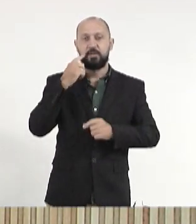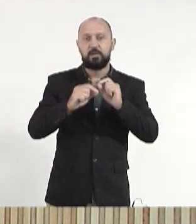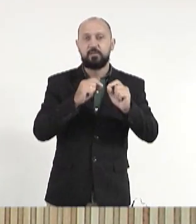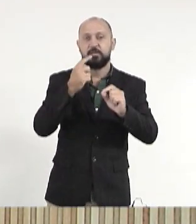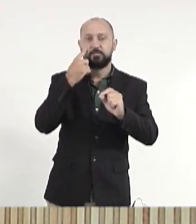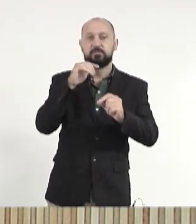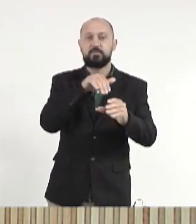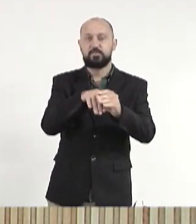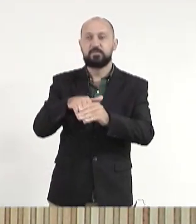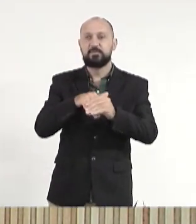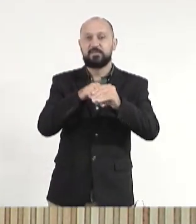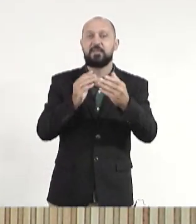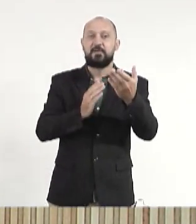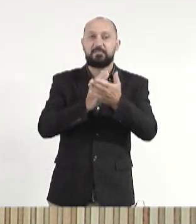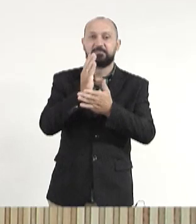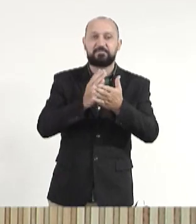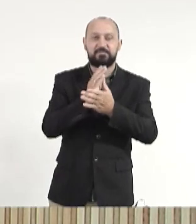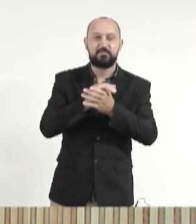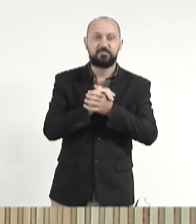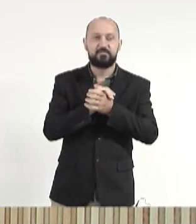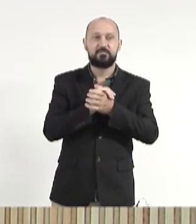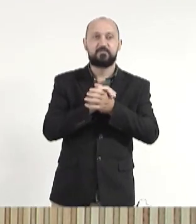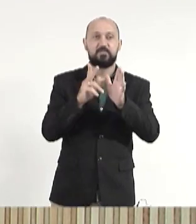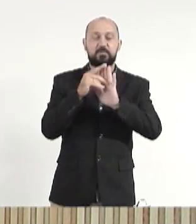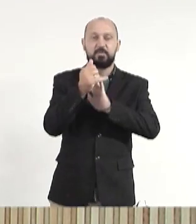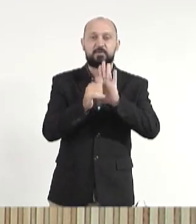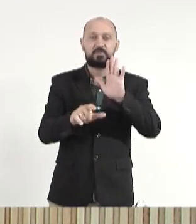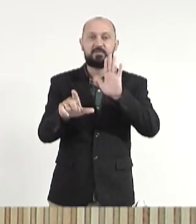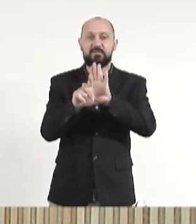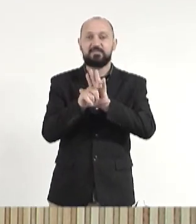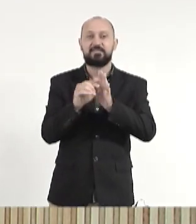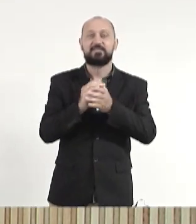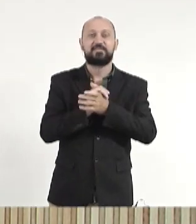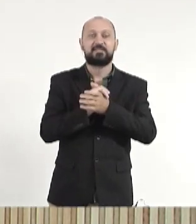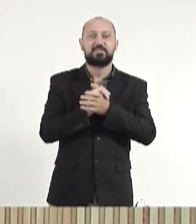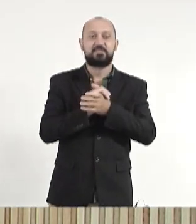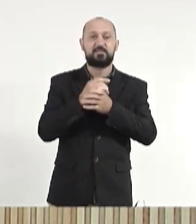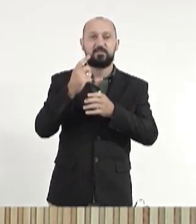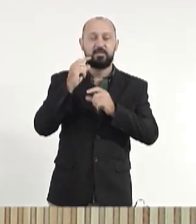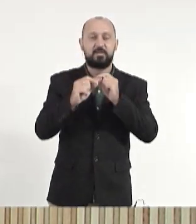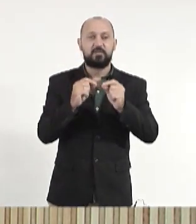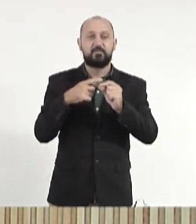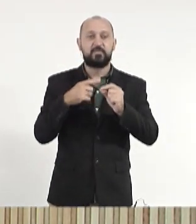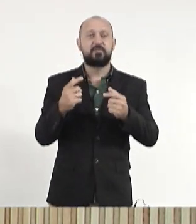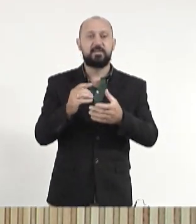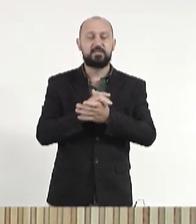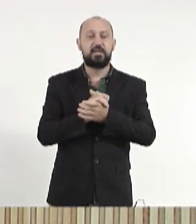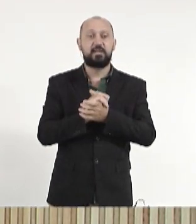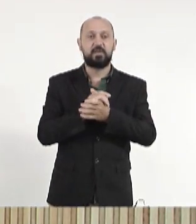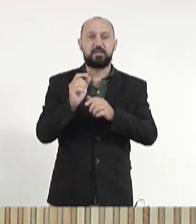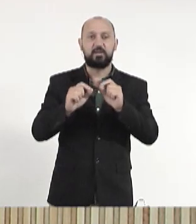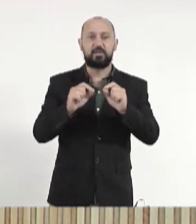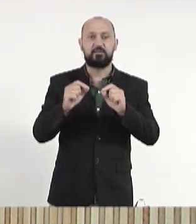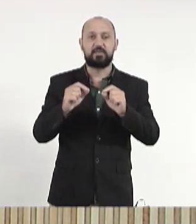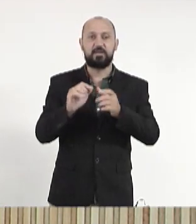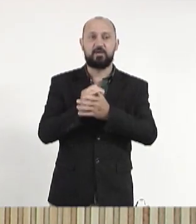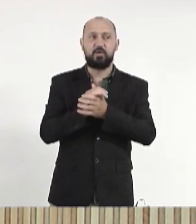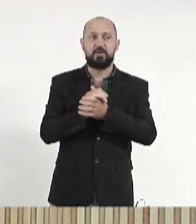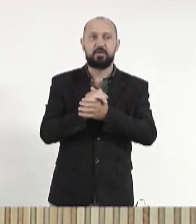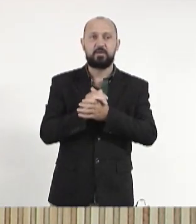votado também e aprovado pelos deputados estaduais, projeto de lei complementar de número 9, encaminhada pelo